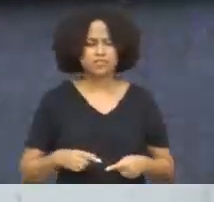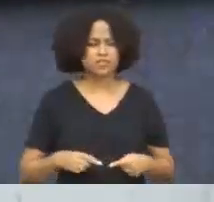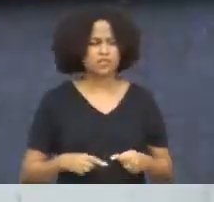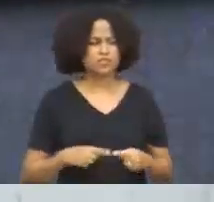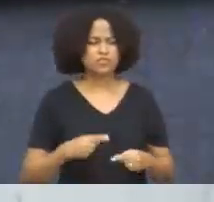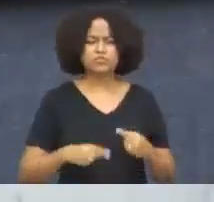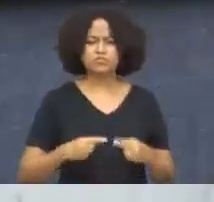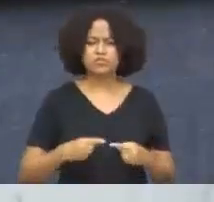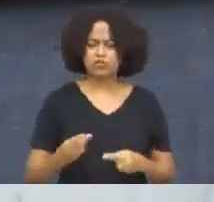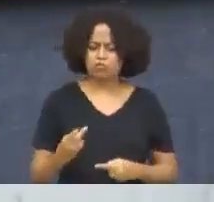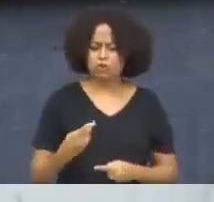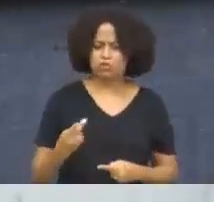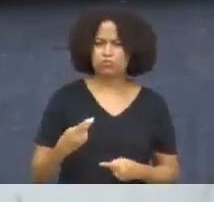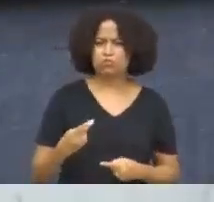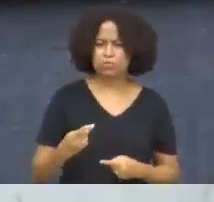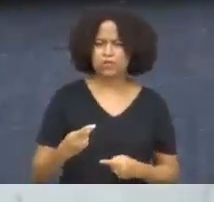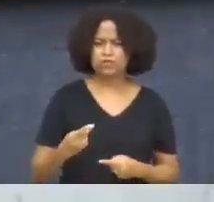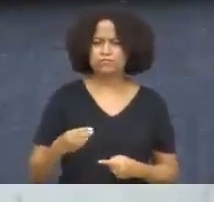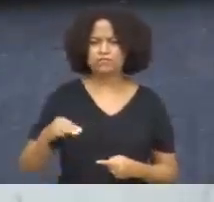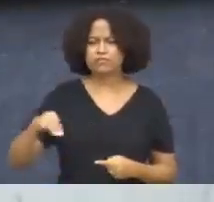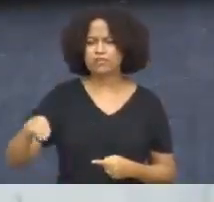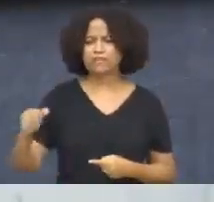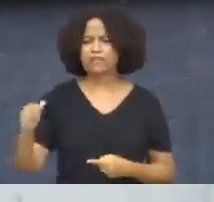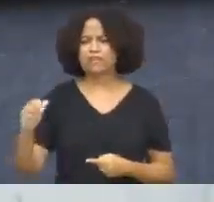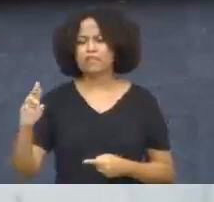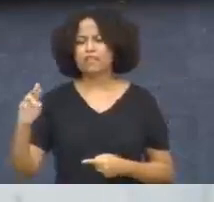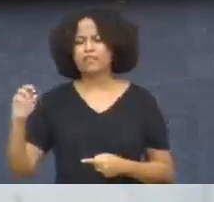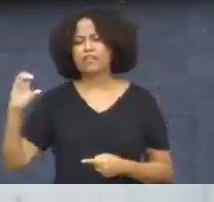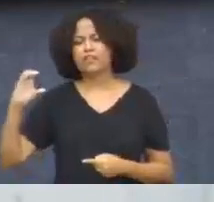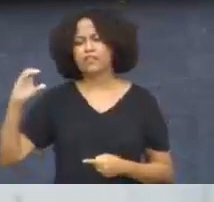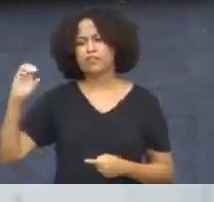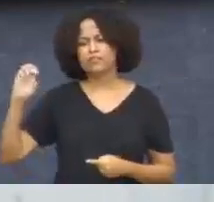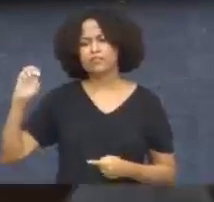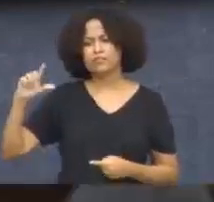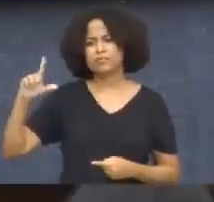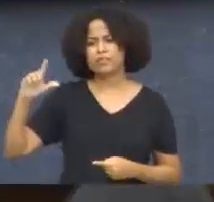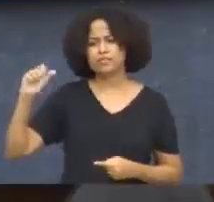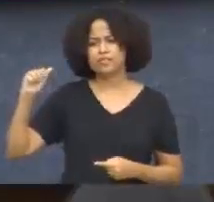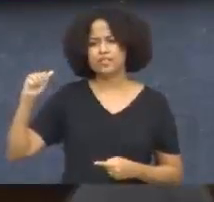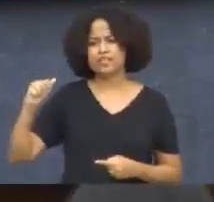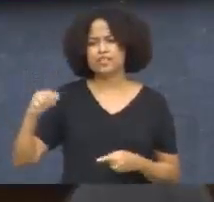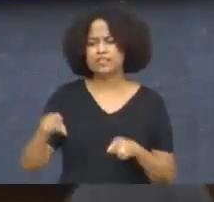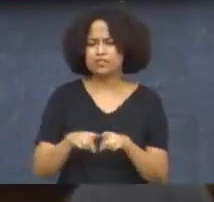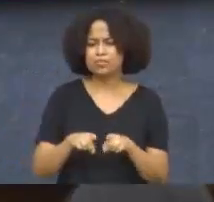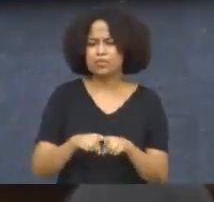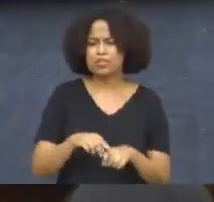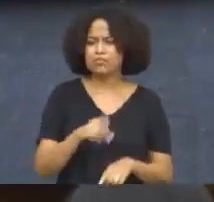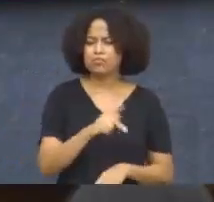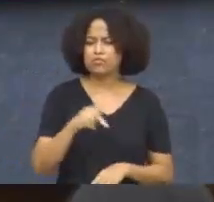queridíssimas, vereadora Marcela Tropia e vereadora professora Marli. Muito obrigada,